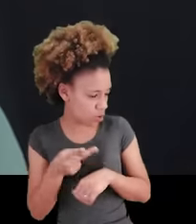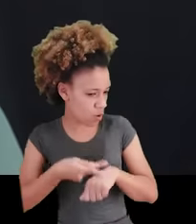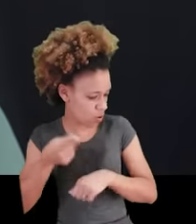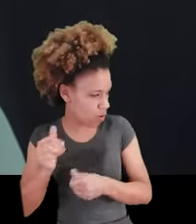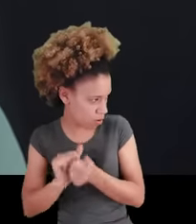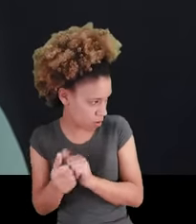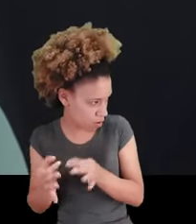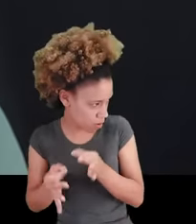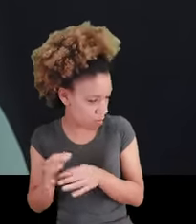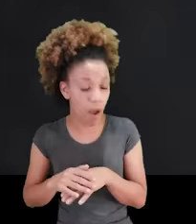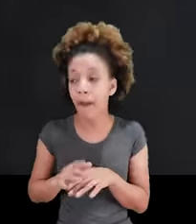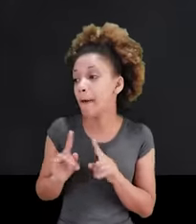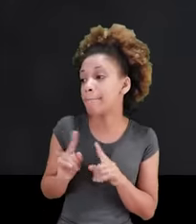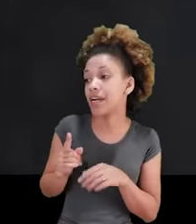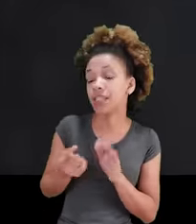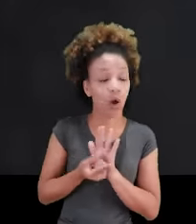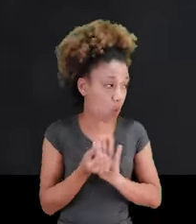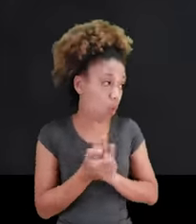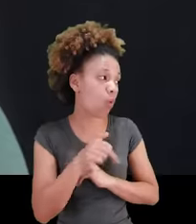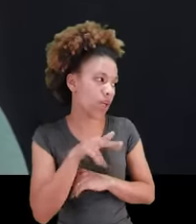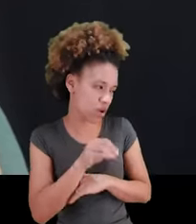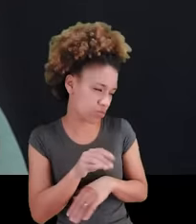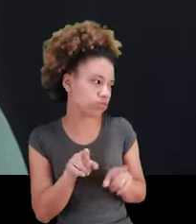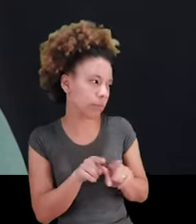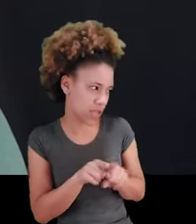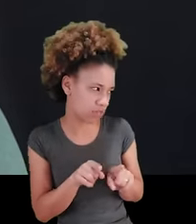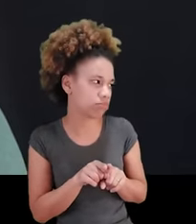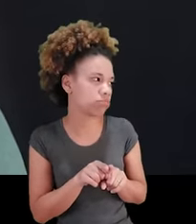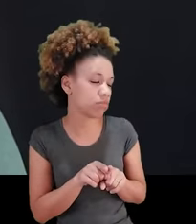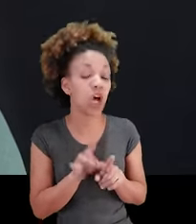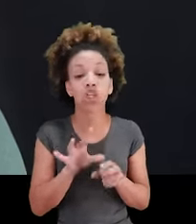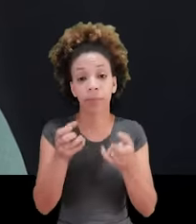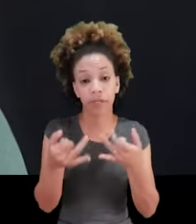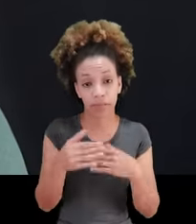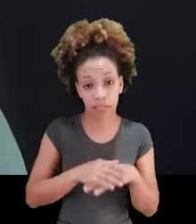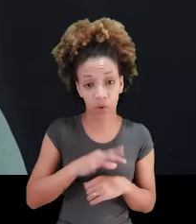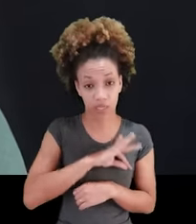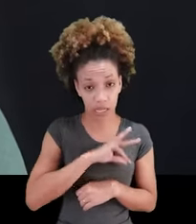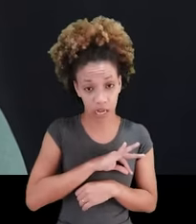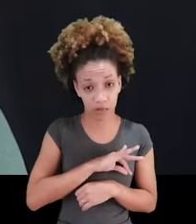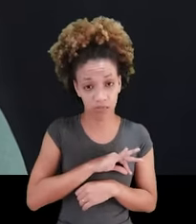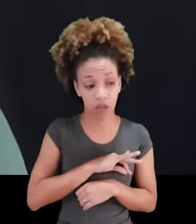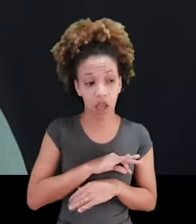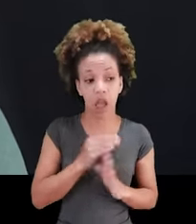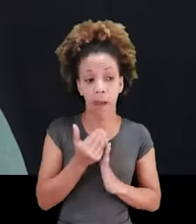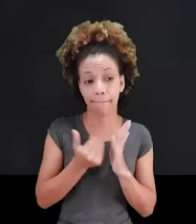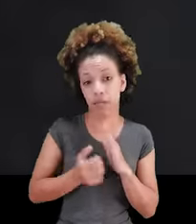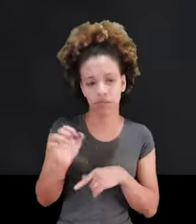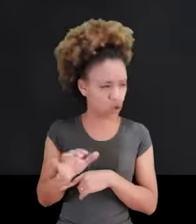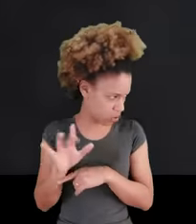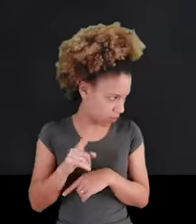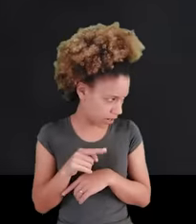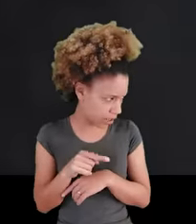sim. Sim, mas eu acho que tem a coisa da moeda também, o euro, né? O euro a também facilitou. Tal. Só para explicar, o salário mínimo aqui é o salário mínimo mais baixo da Europa,